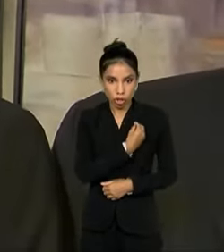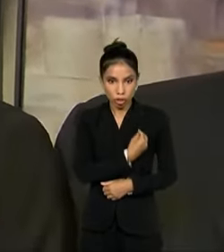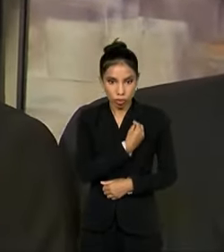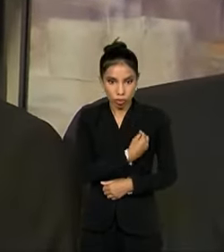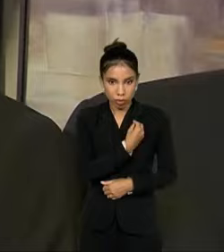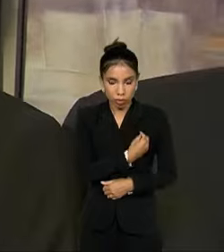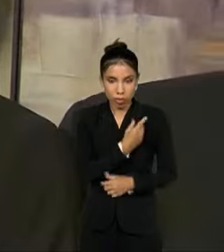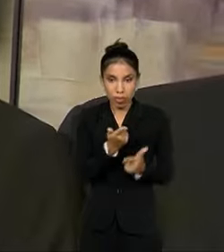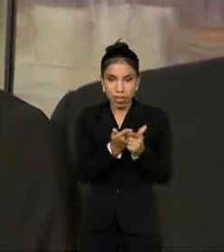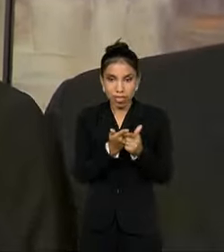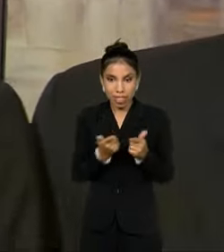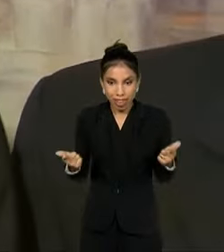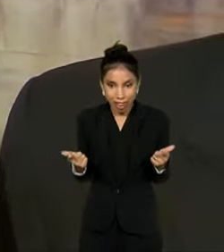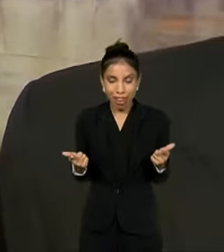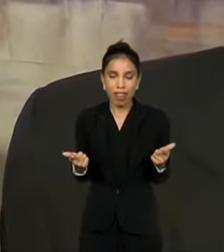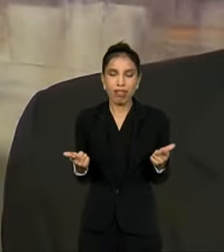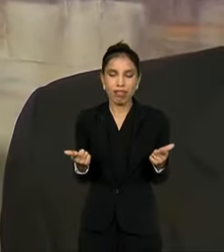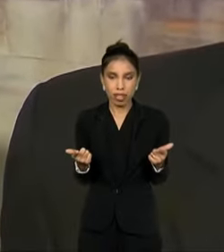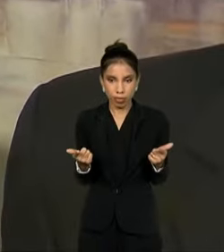extremamente grave,